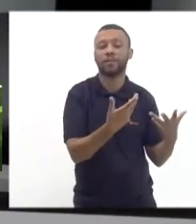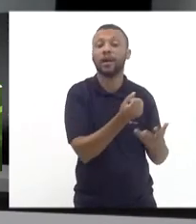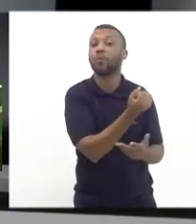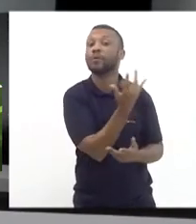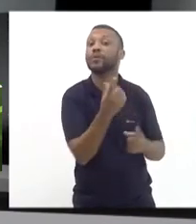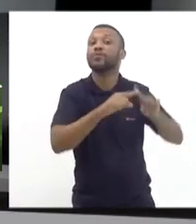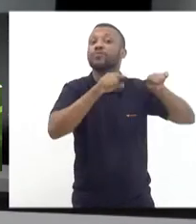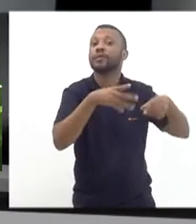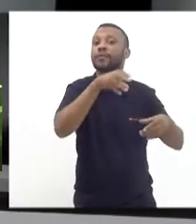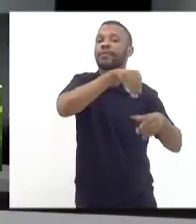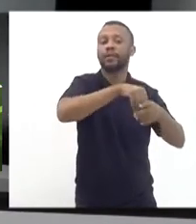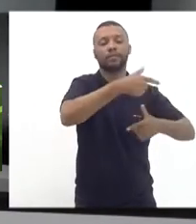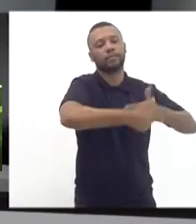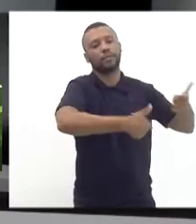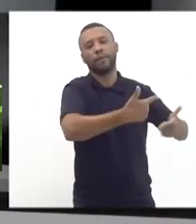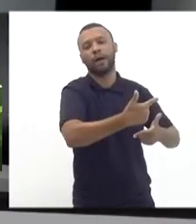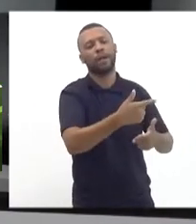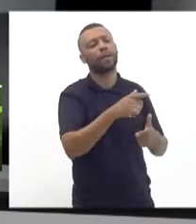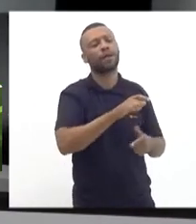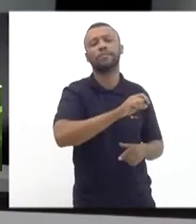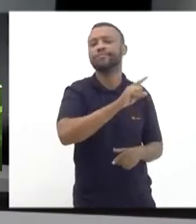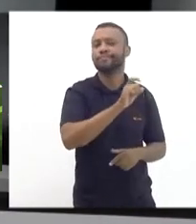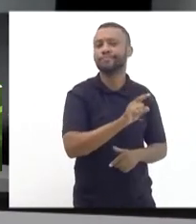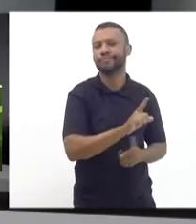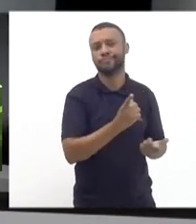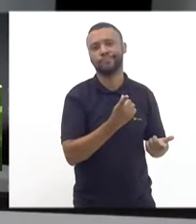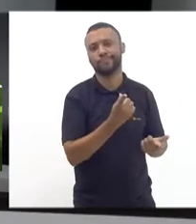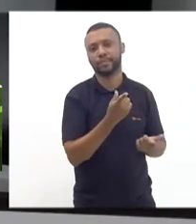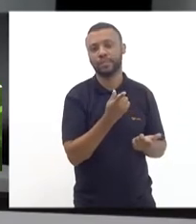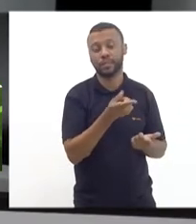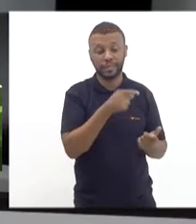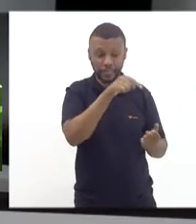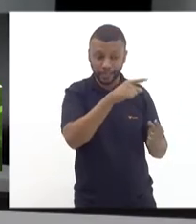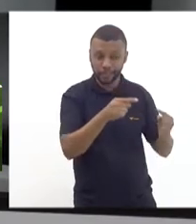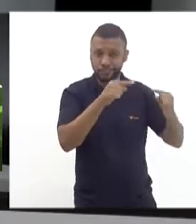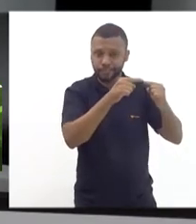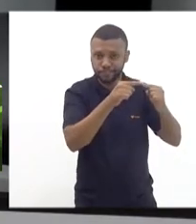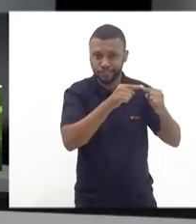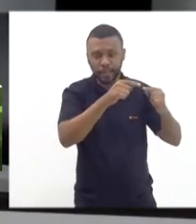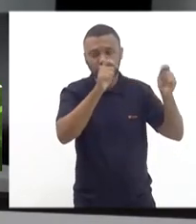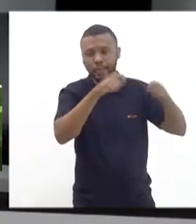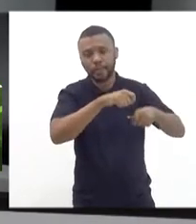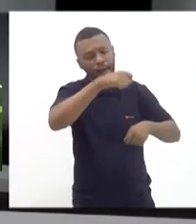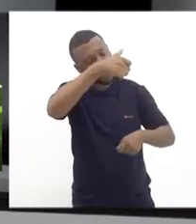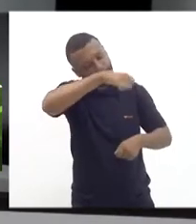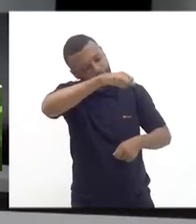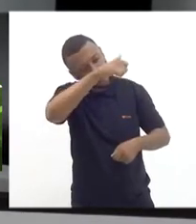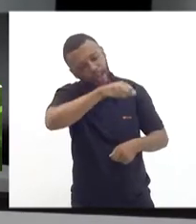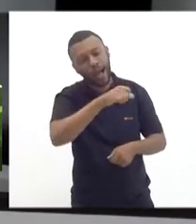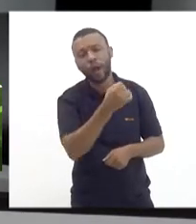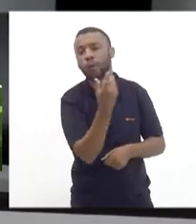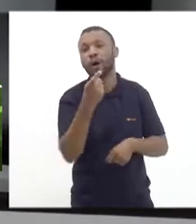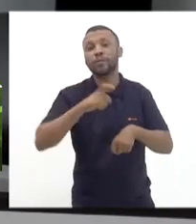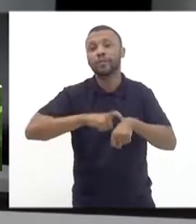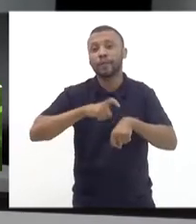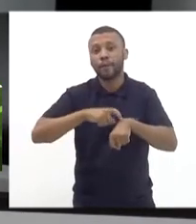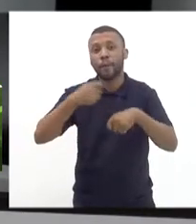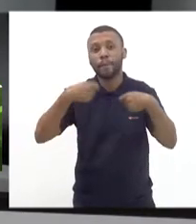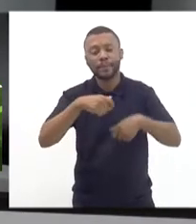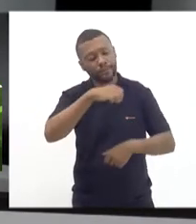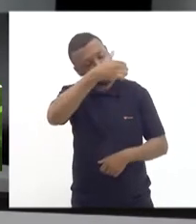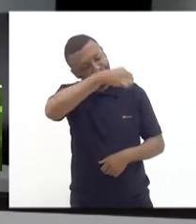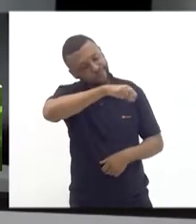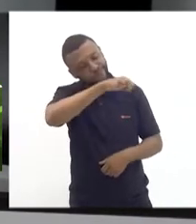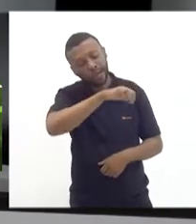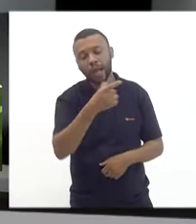dentro dessa complexidade, eu consigo avaliar quanto tempo eu vou necessitar para avaliar aquela empresa e quantos recursos eu vou